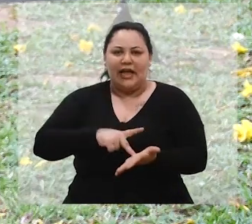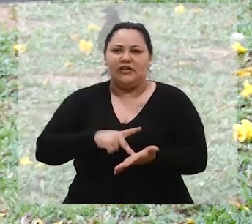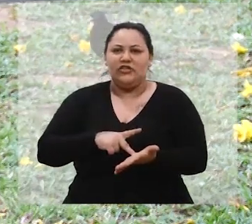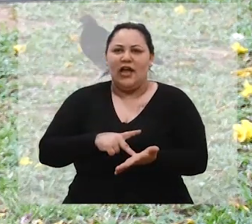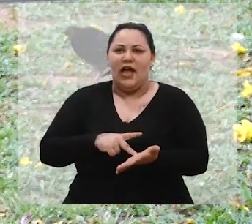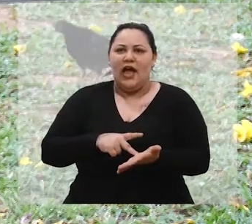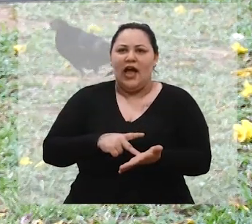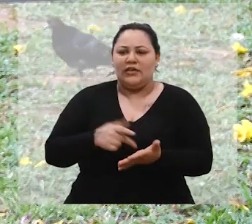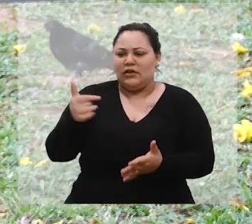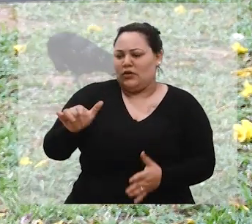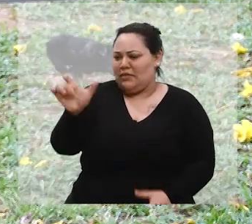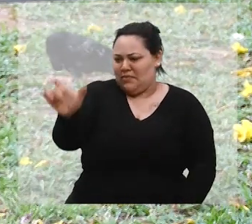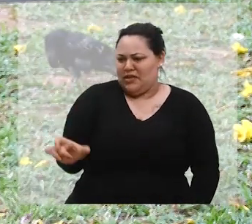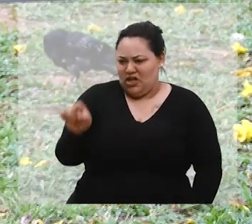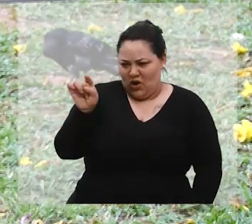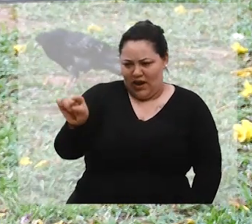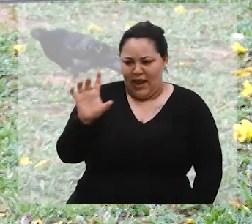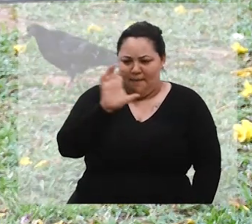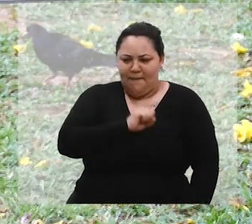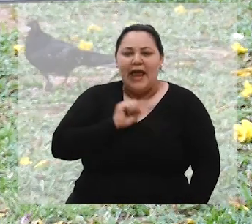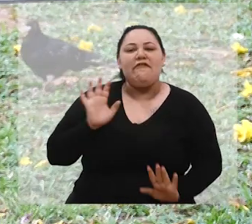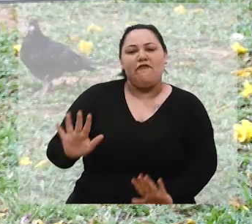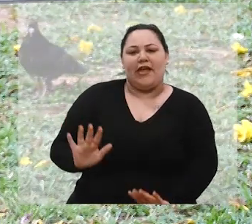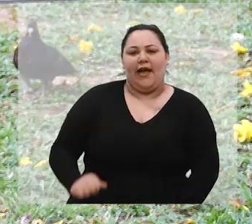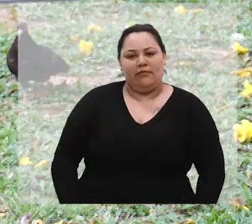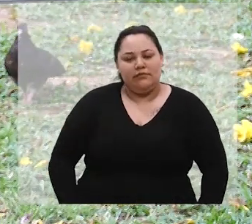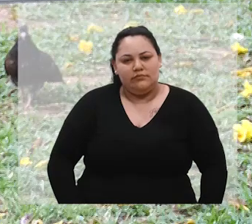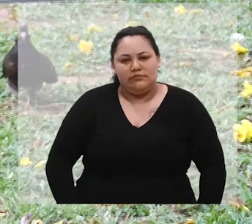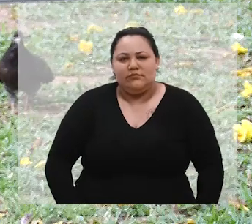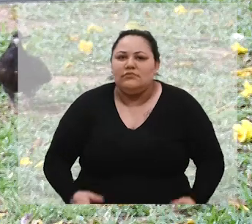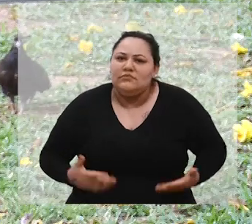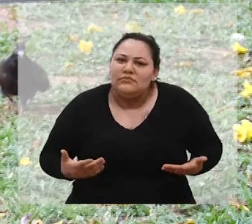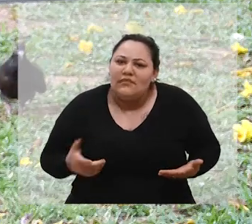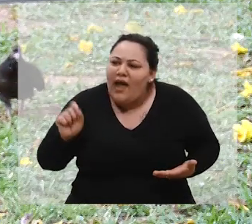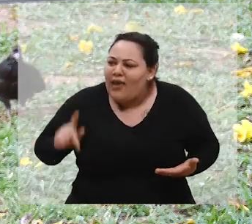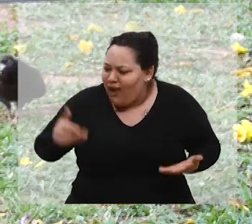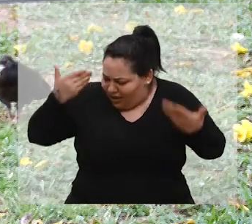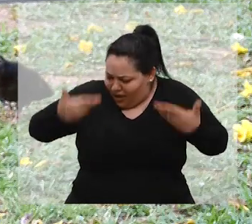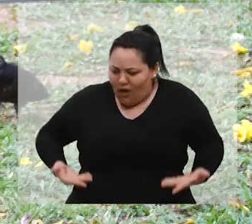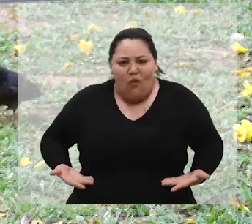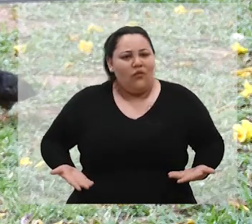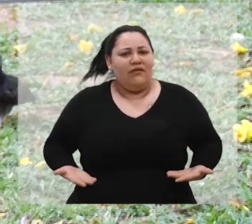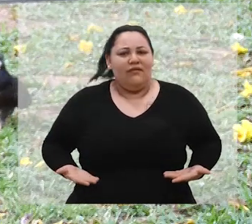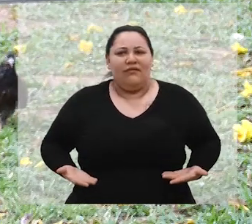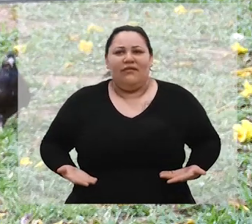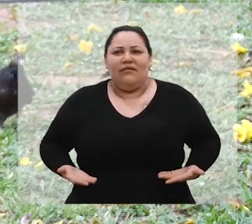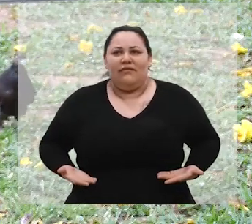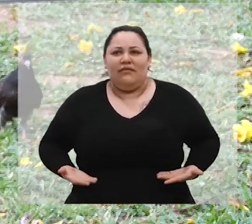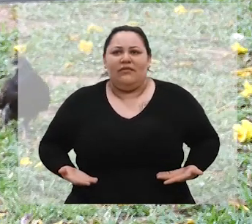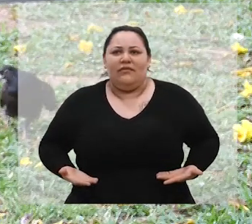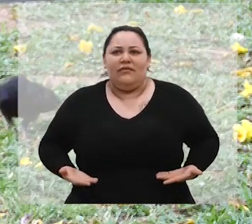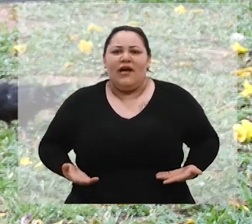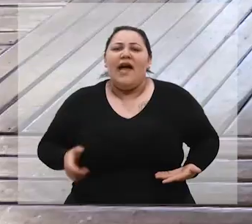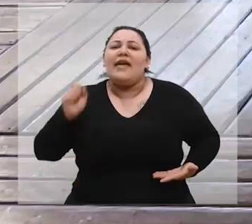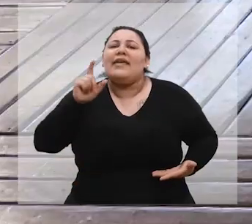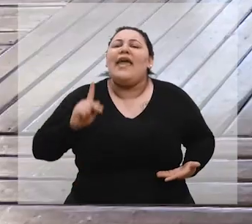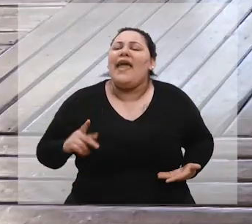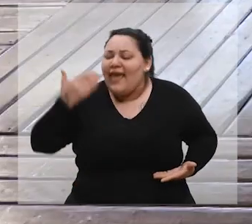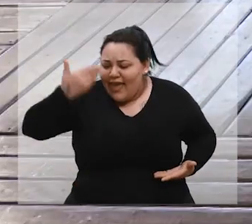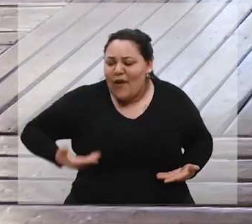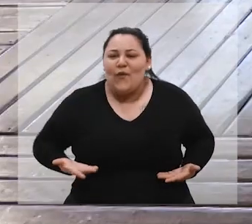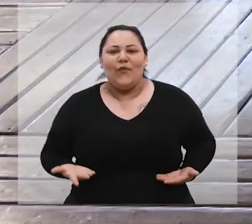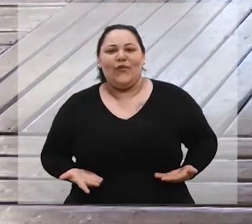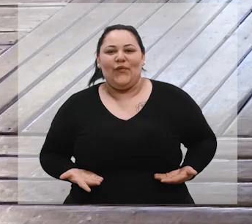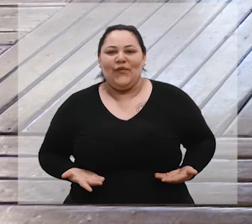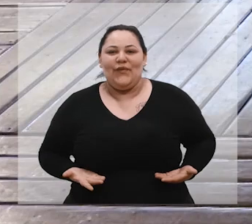e aí se o outro me amar, ele fica. Quem sou eu mesmo? Então o problema está nessa palavra, né? Mesmo. Quem sou